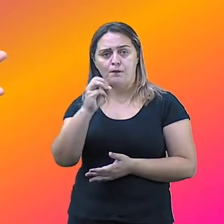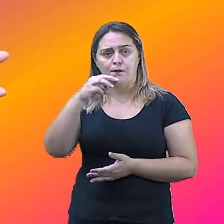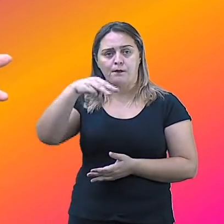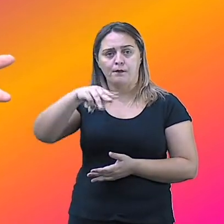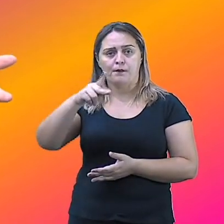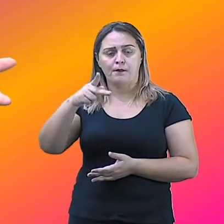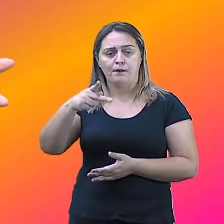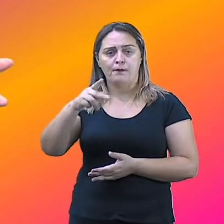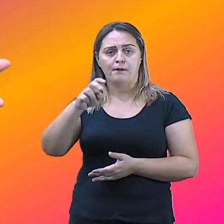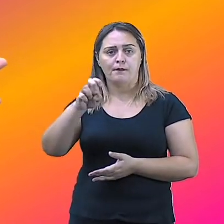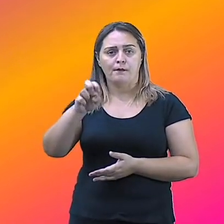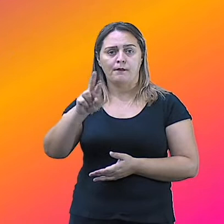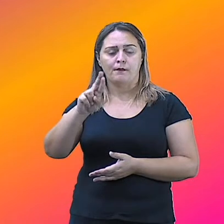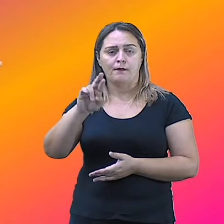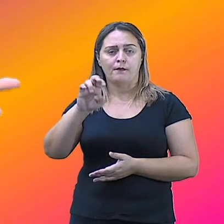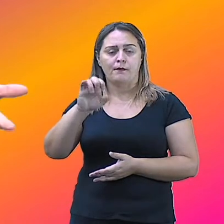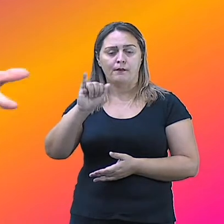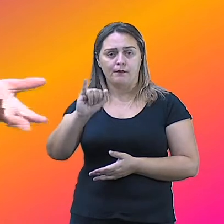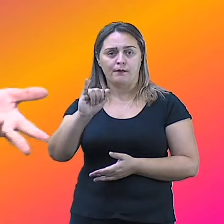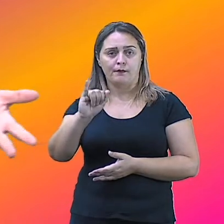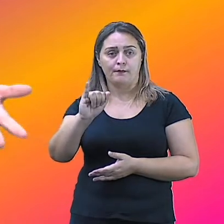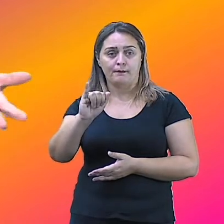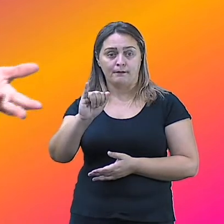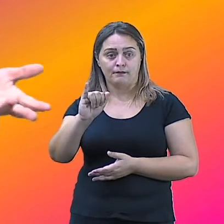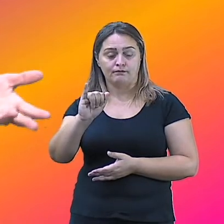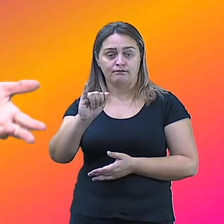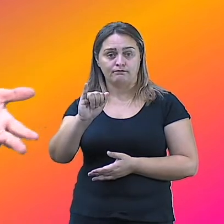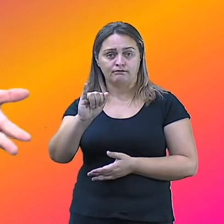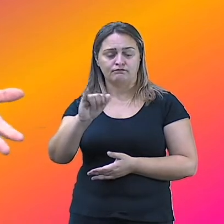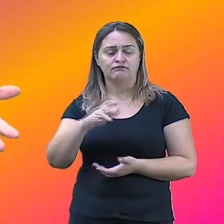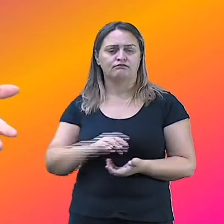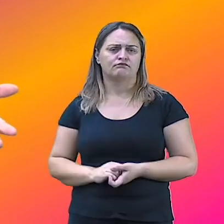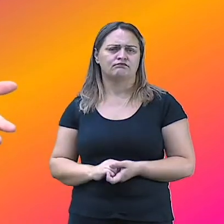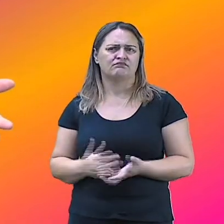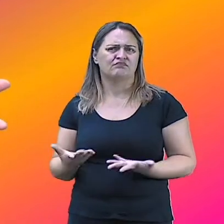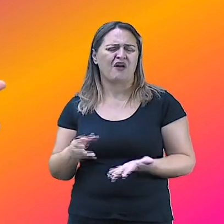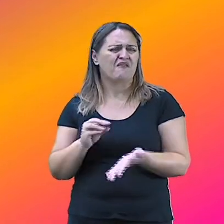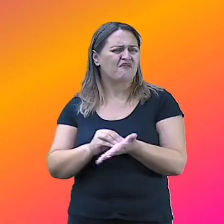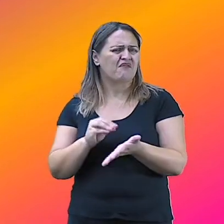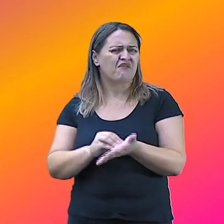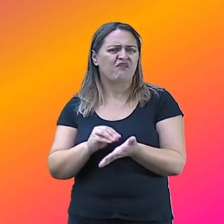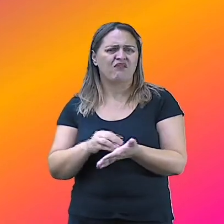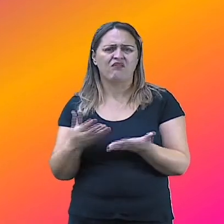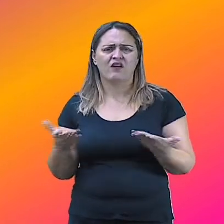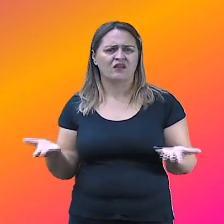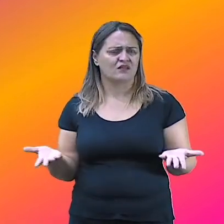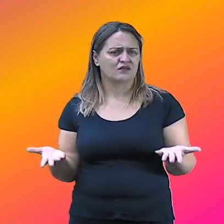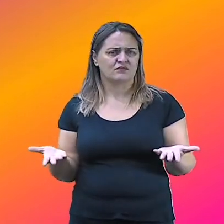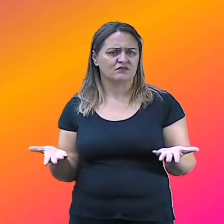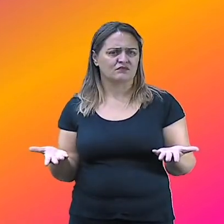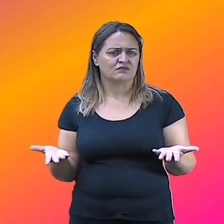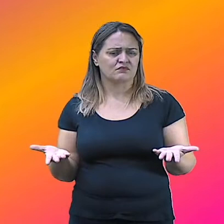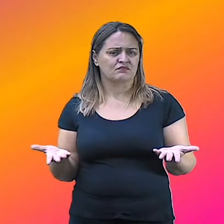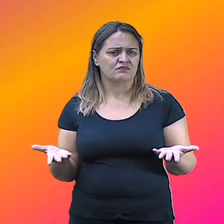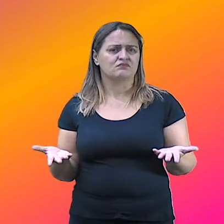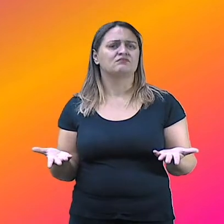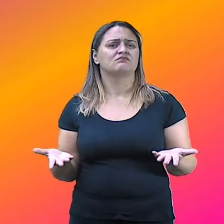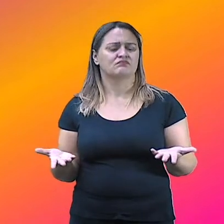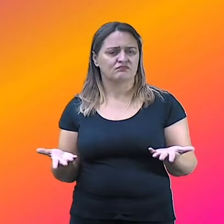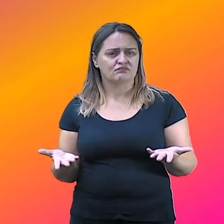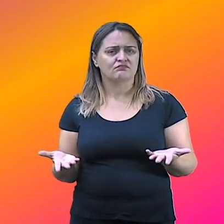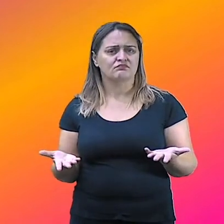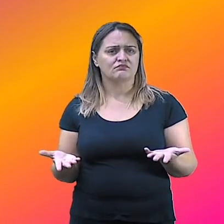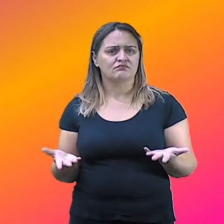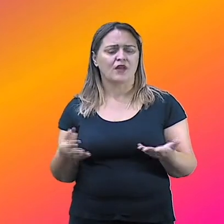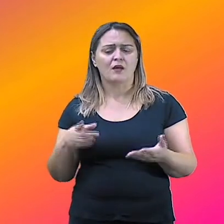que os segmentos, eles não possuem um sentido completo, não é mesmo? Falta algum elemento